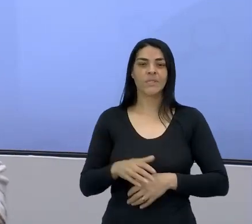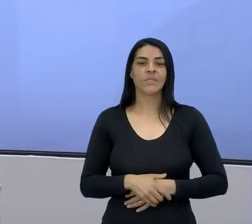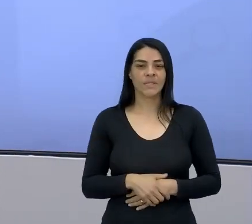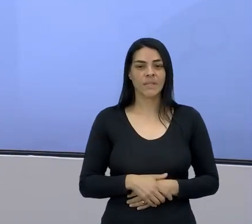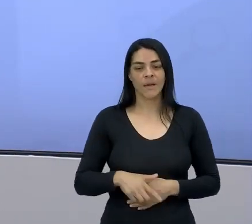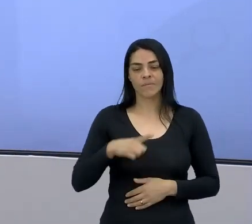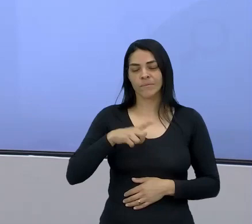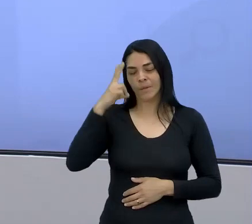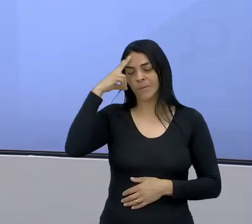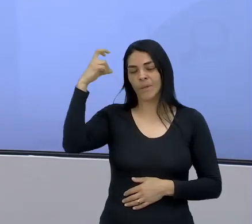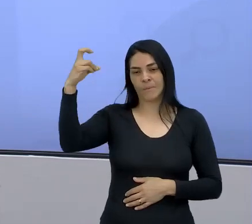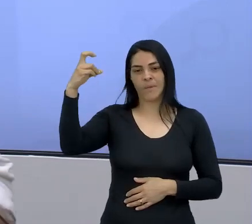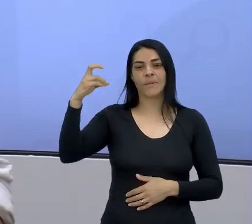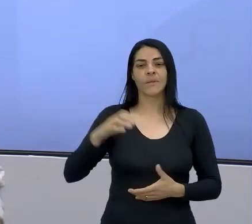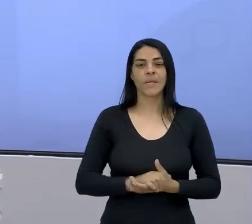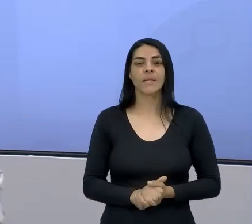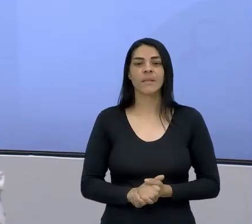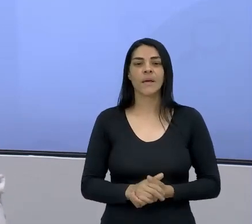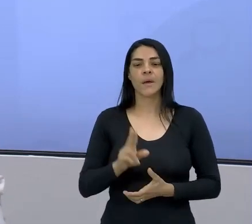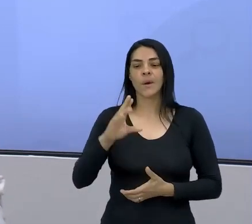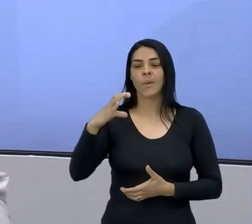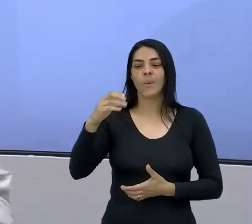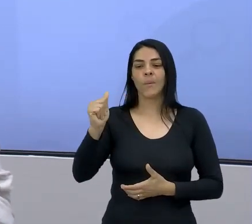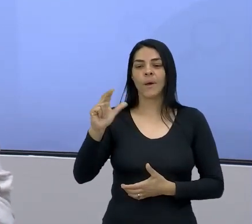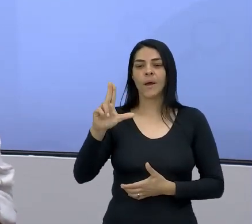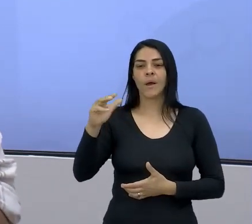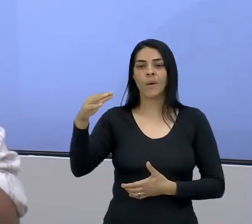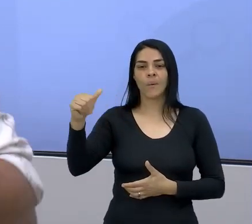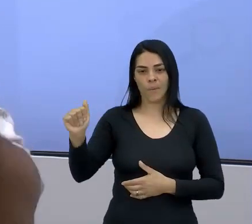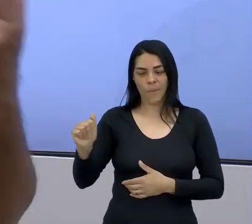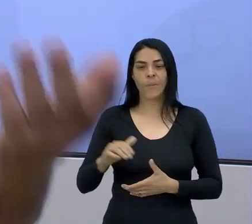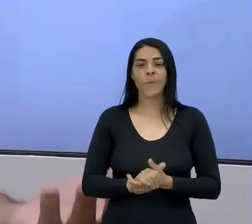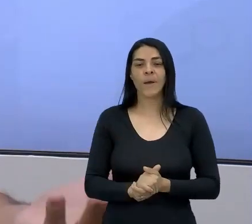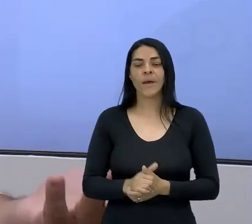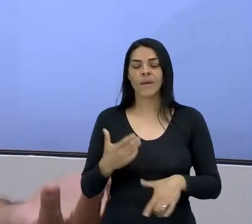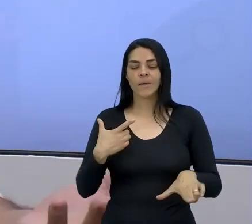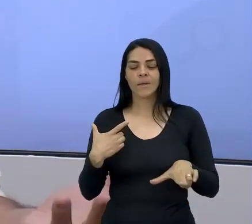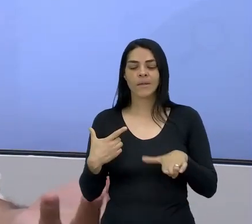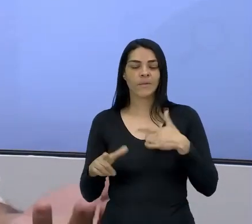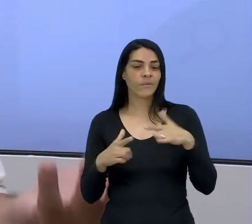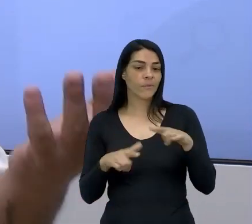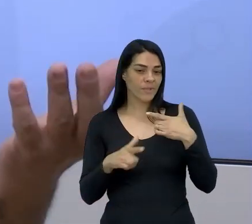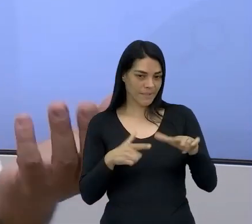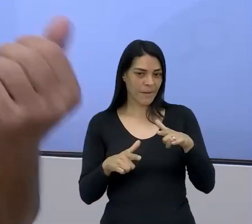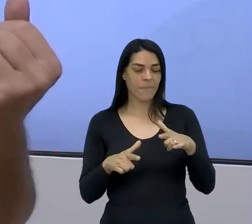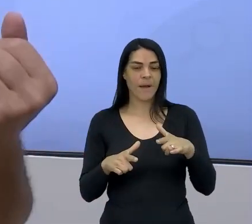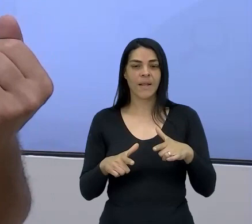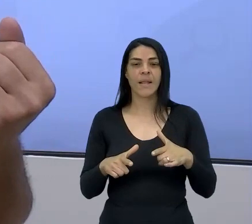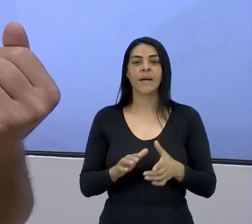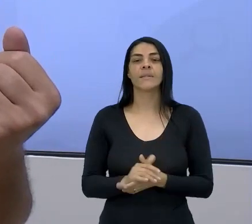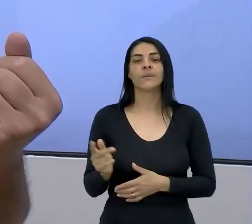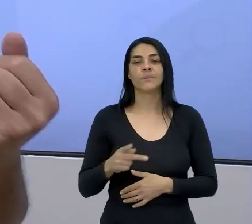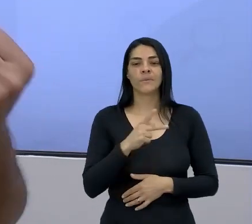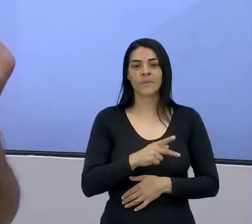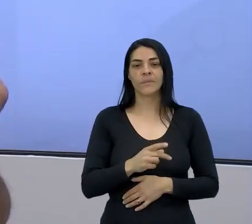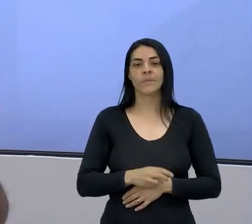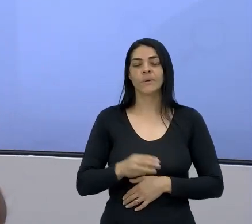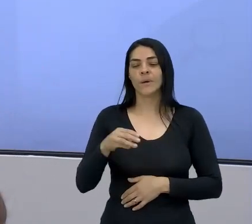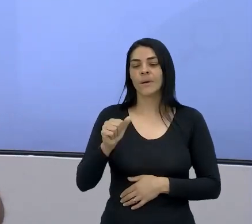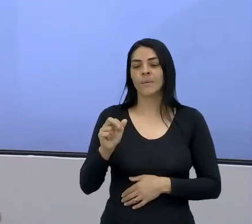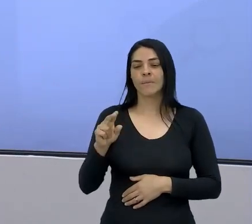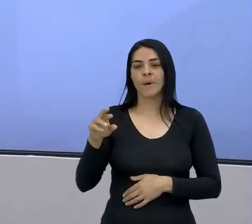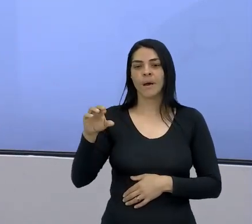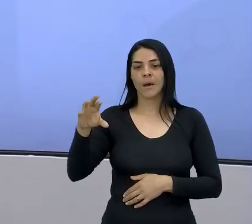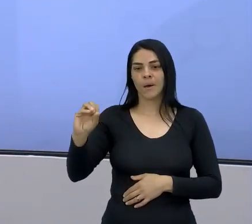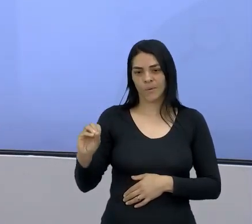é uma luta que é trabalhada no Quarupi, né? Que aí foi falado também com o professor Mauro Maciel, de português, que mostrou